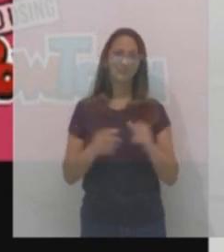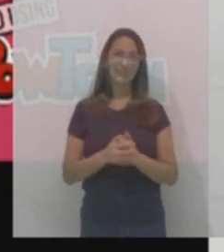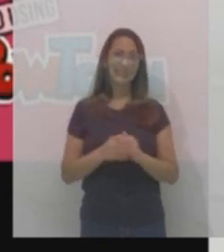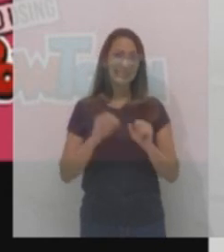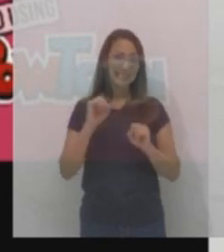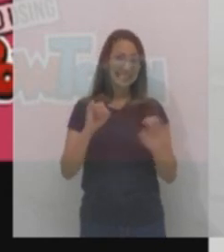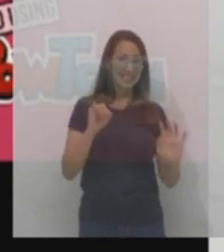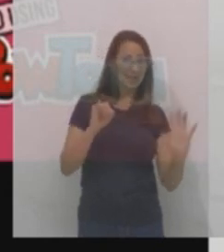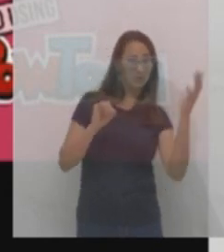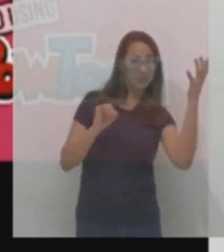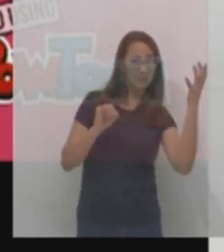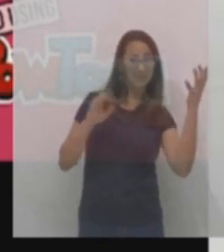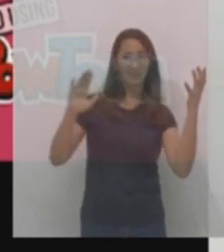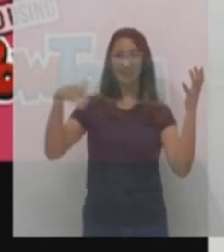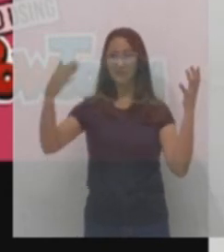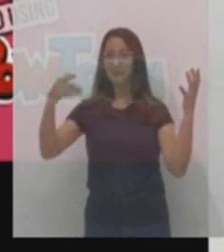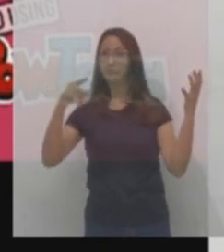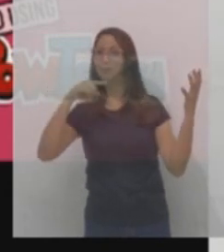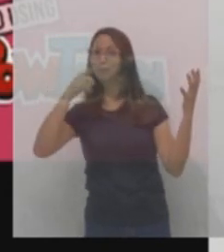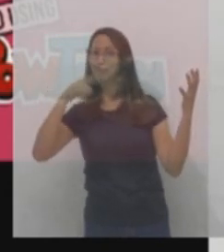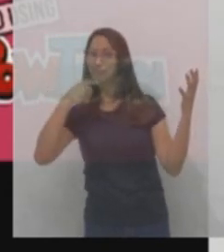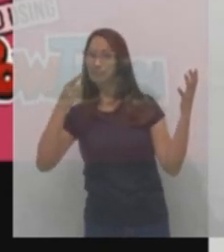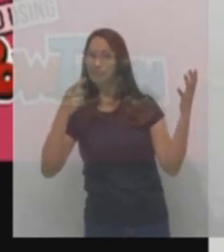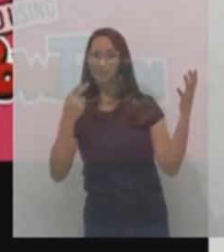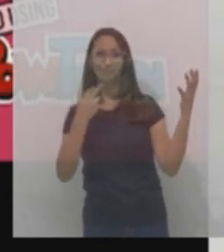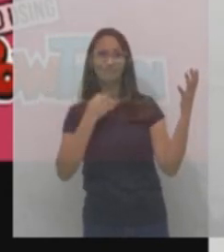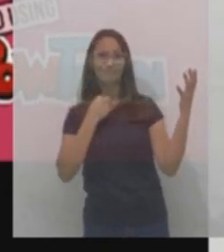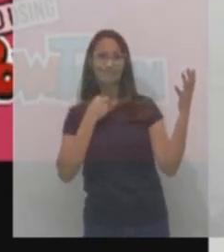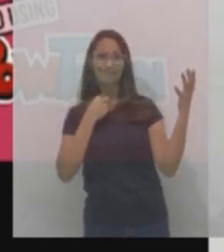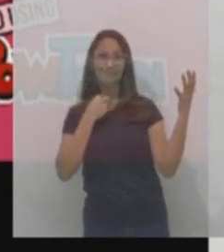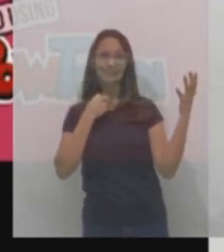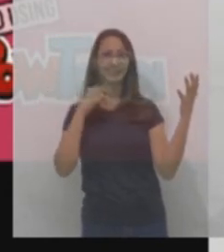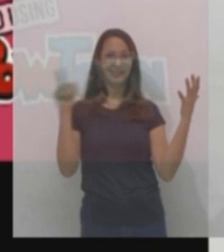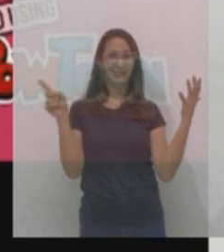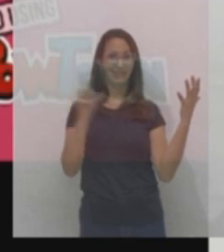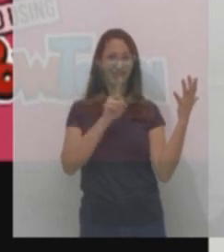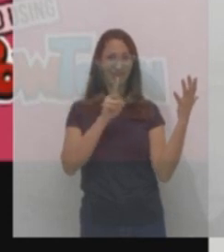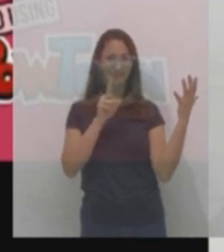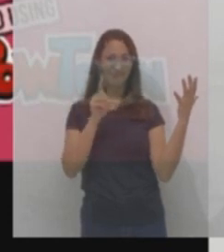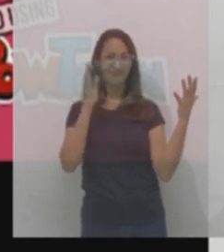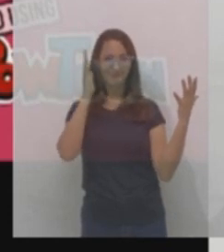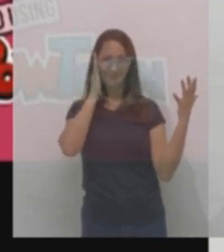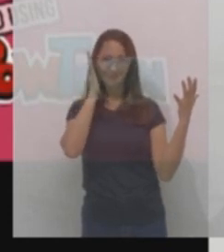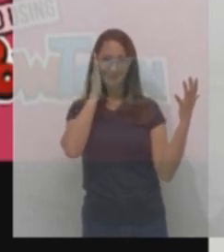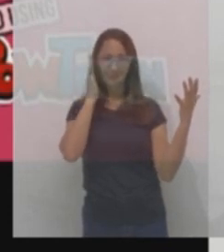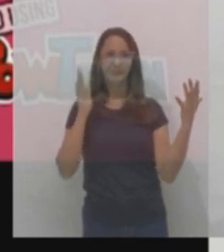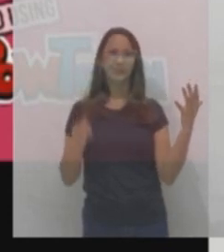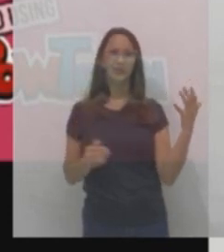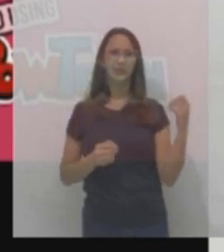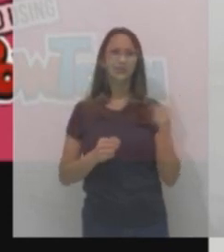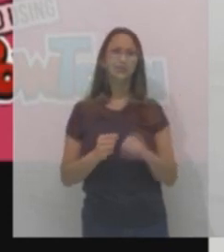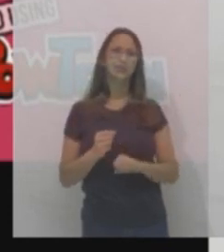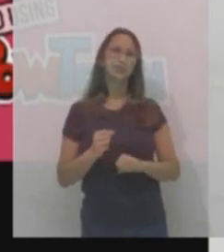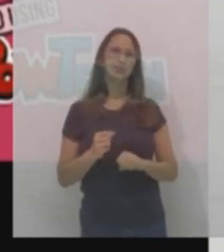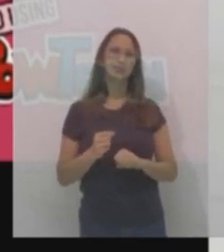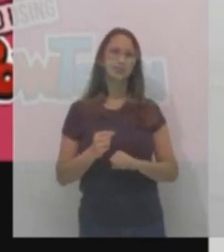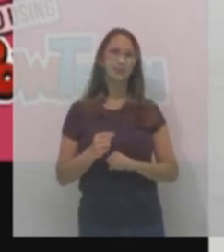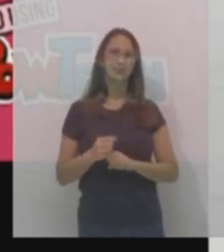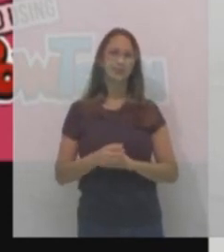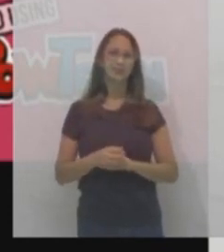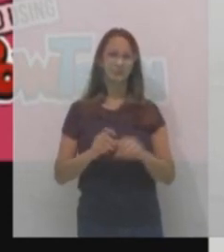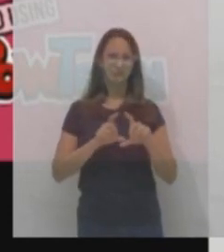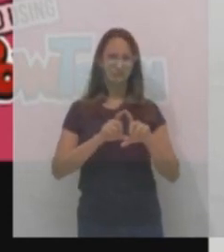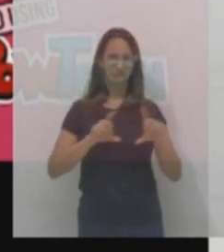não acontecer algo, o resultado vai ser negativo, não vou poder fazer algo. Que é o caso aqui, ó. If I don't pass my